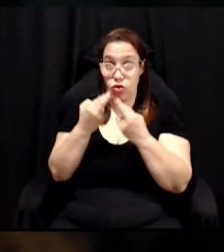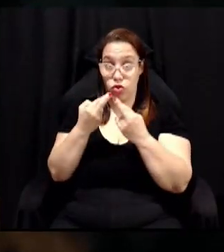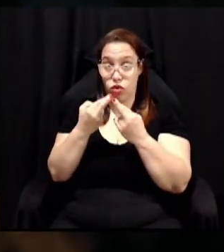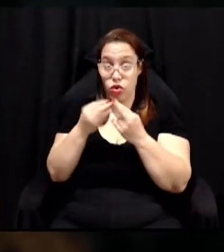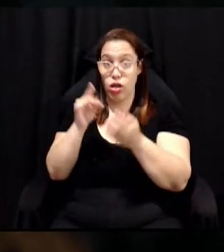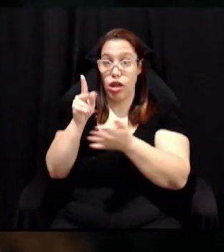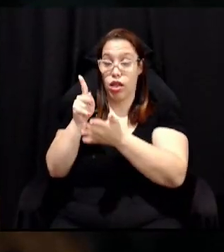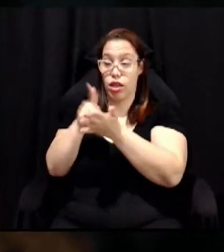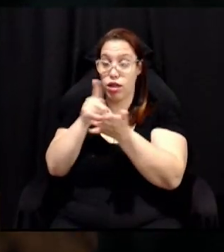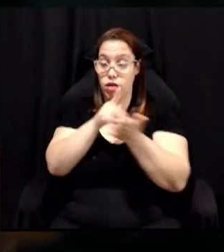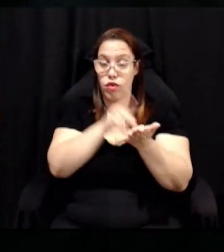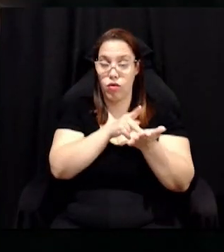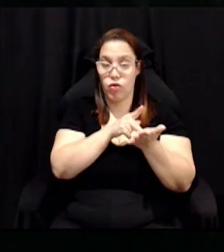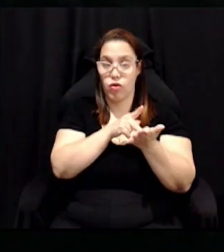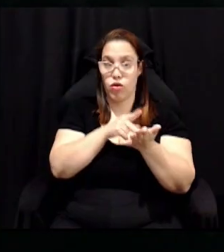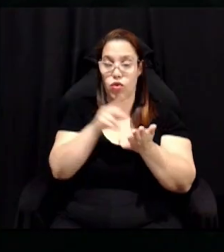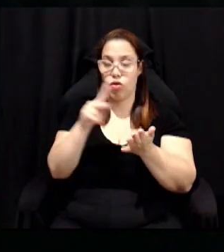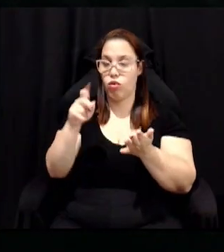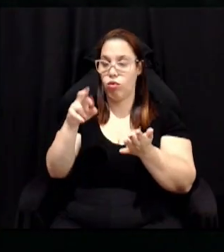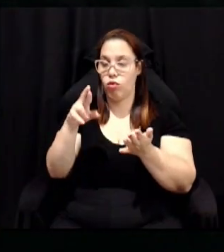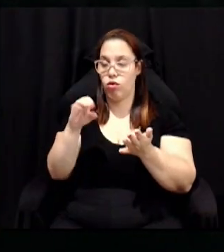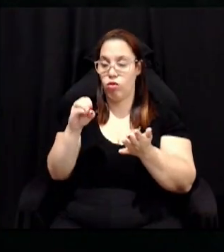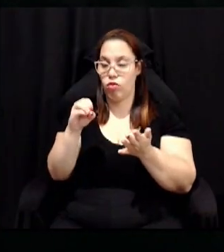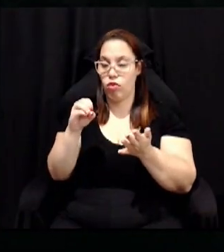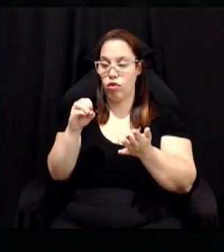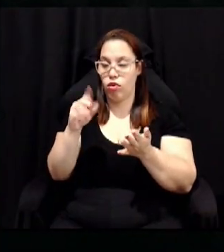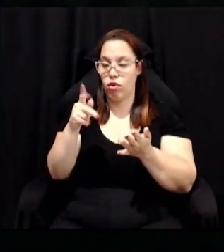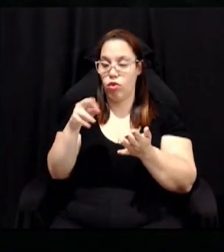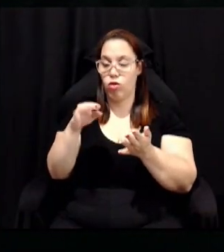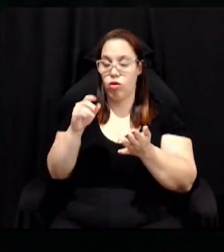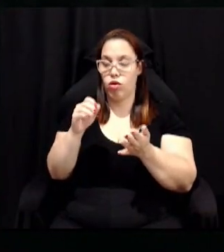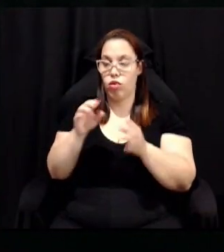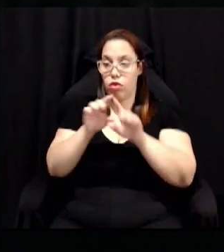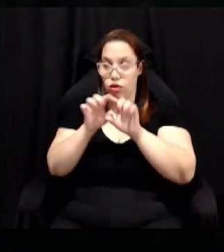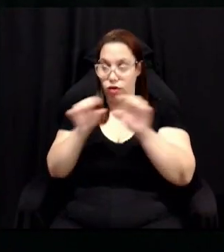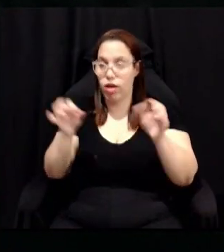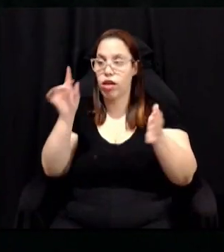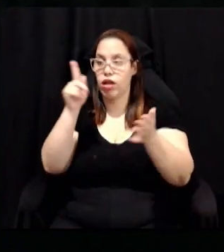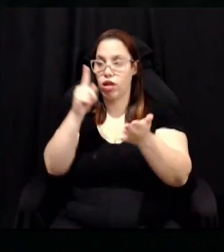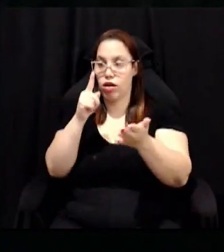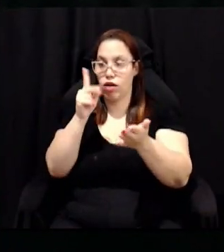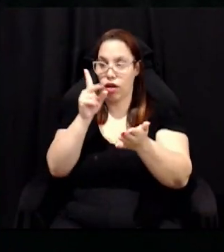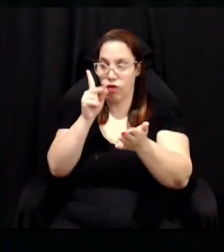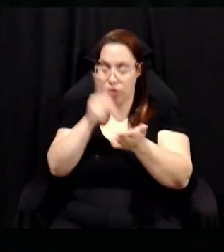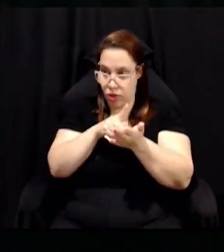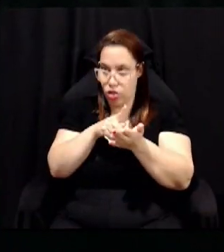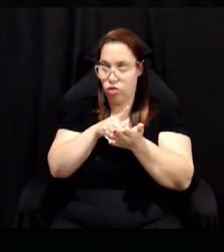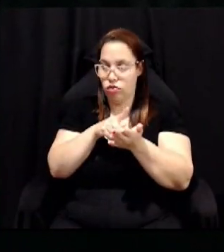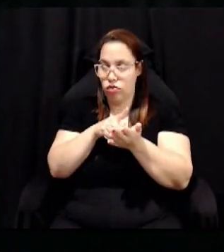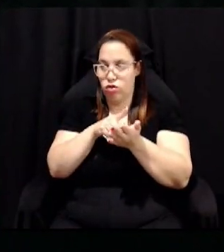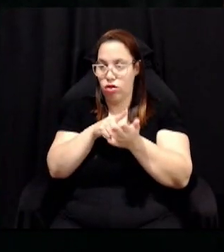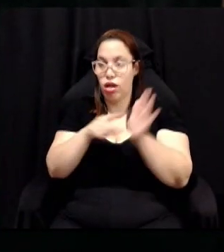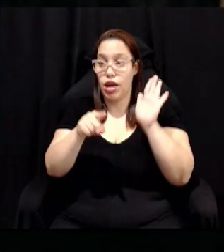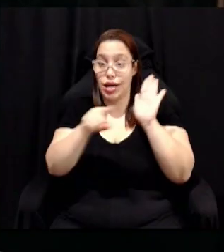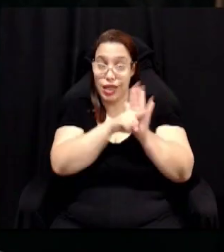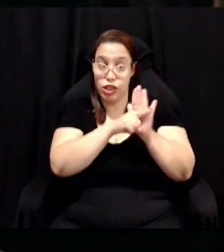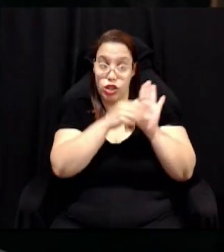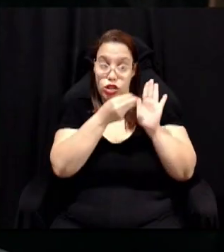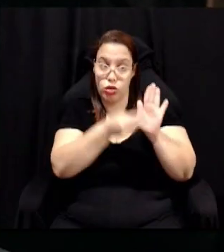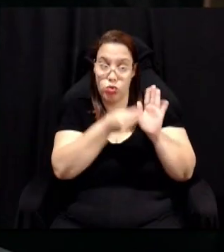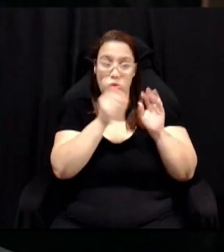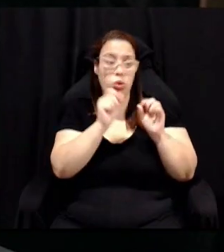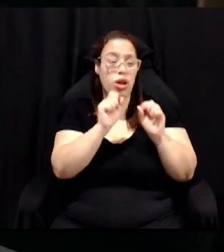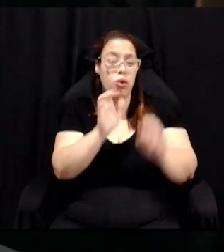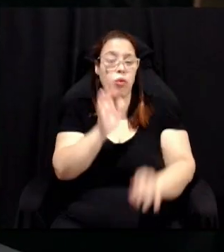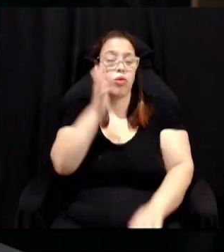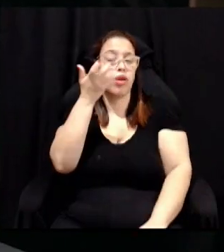uma proposição, que nada mais é do que uma frase afirmativa, implica na outra. E quando a negativa de uma, o que acontece quando ela implica na